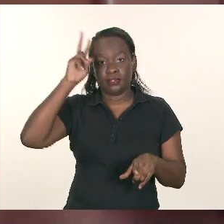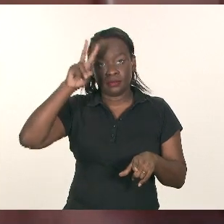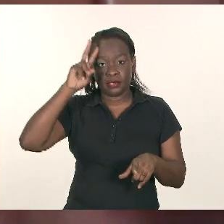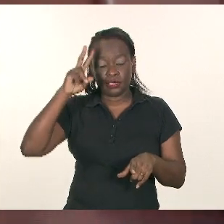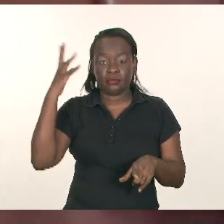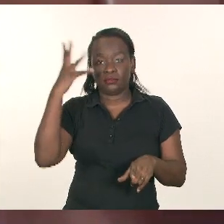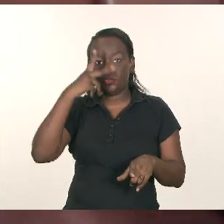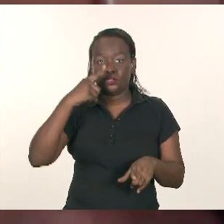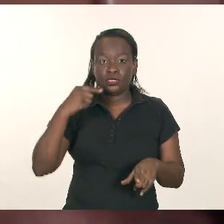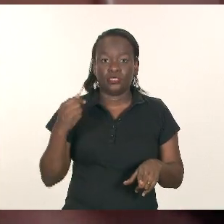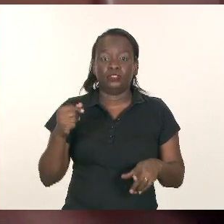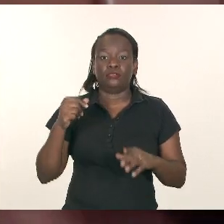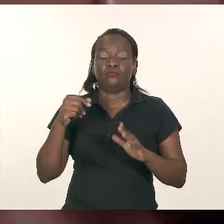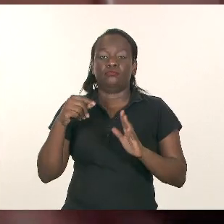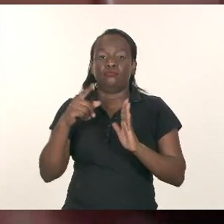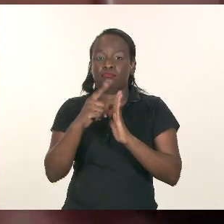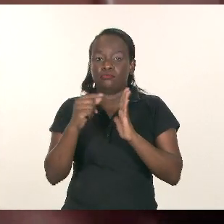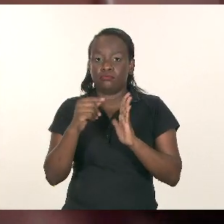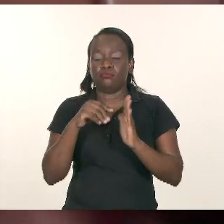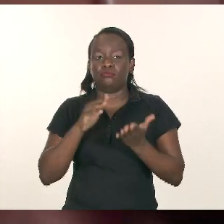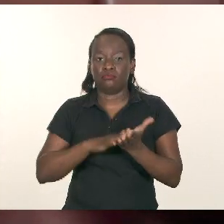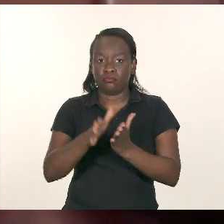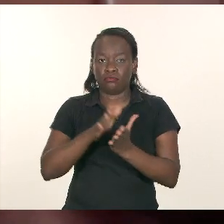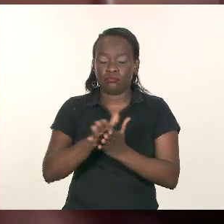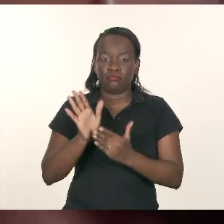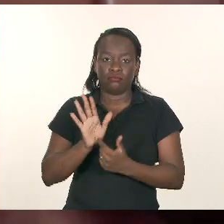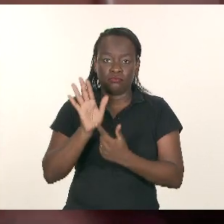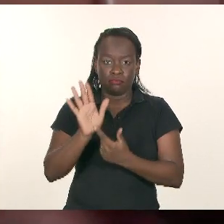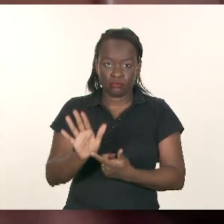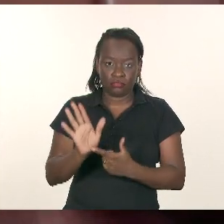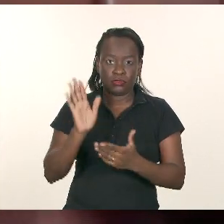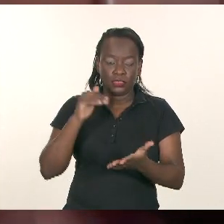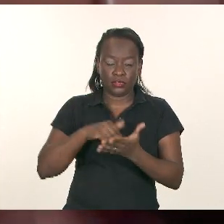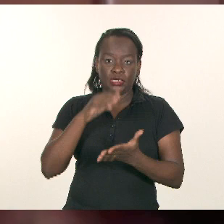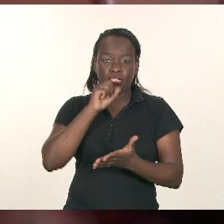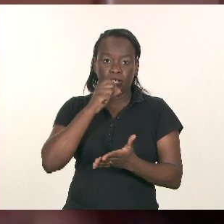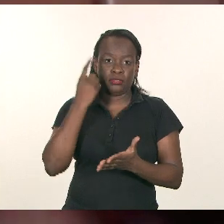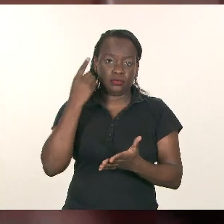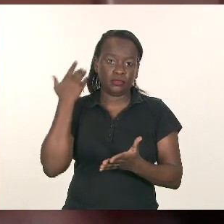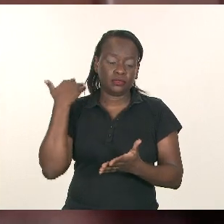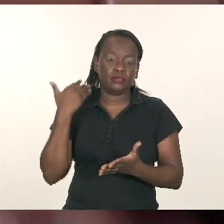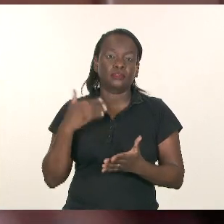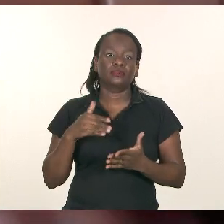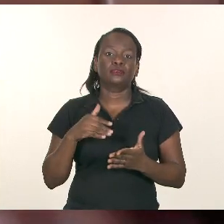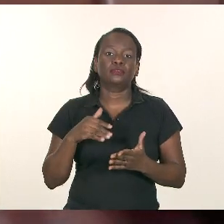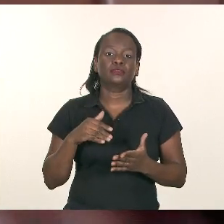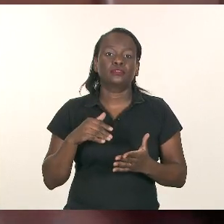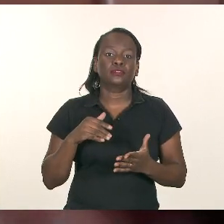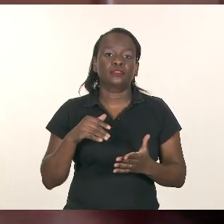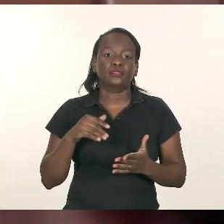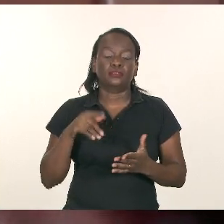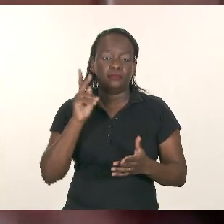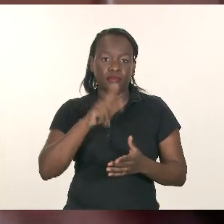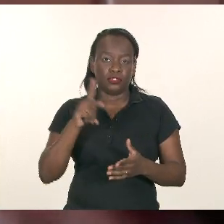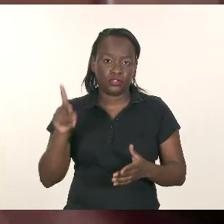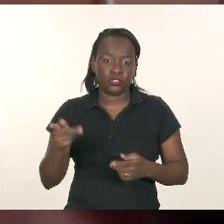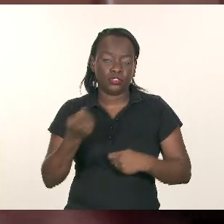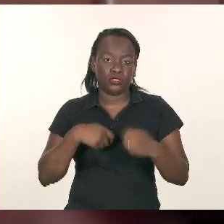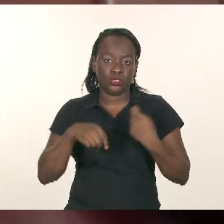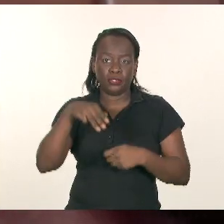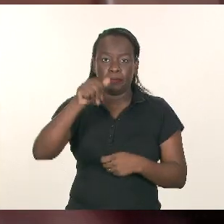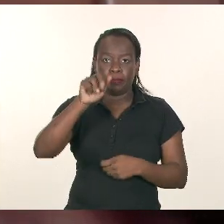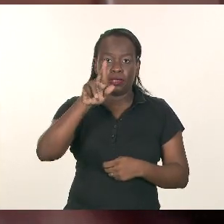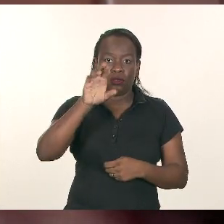do belíssimo artigo publicado no último final de semana pelo nosso professor economista